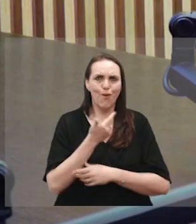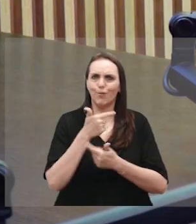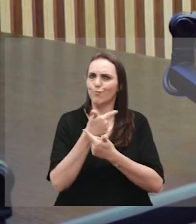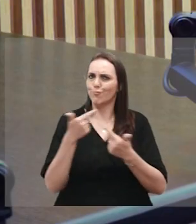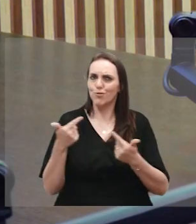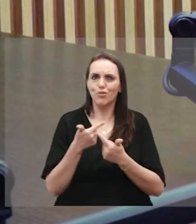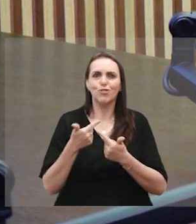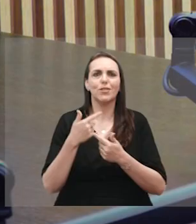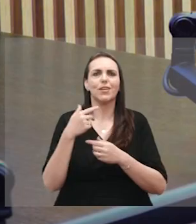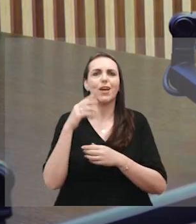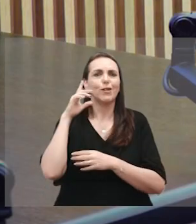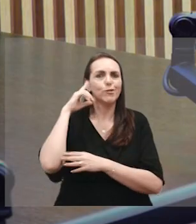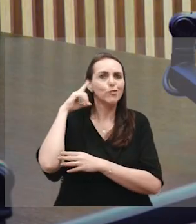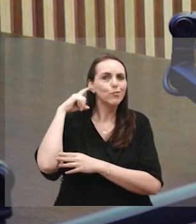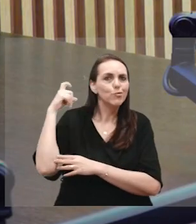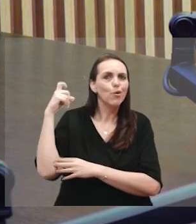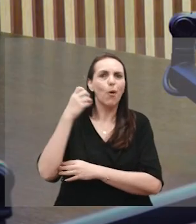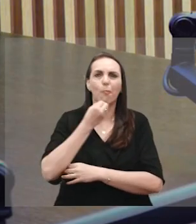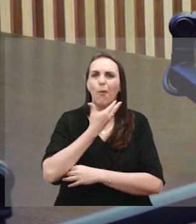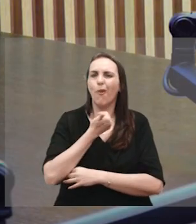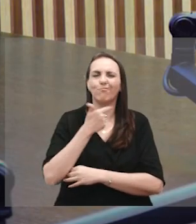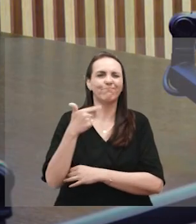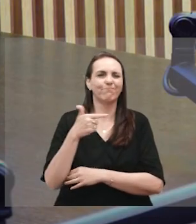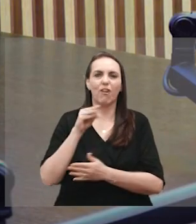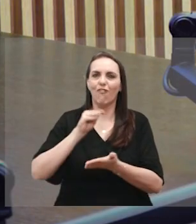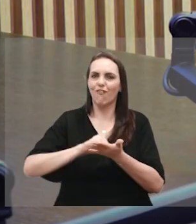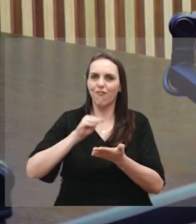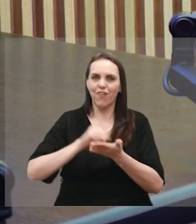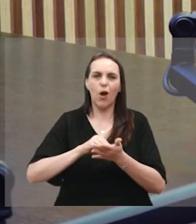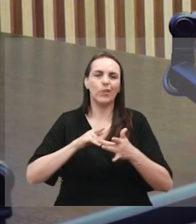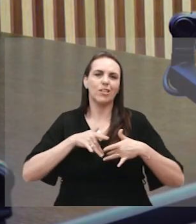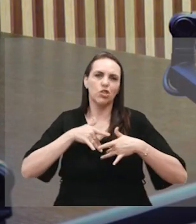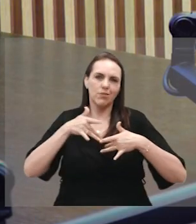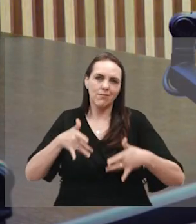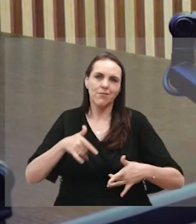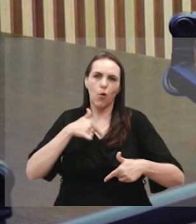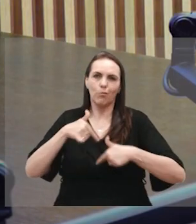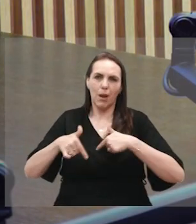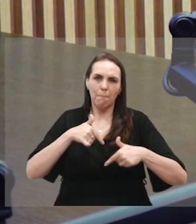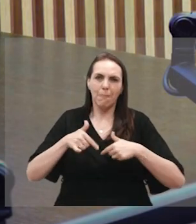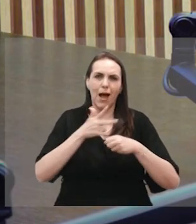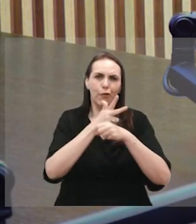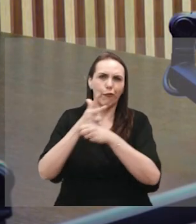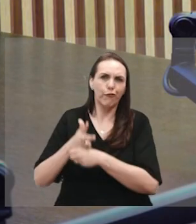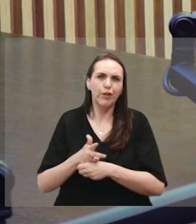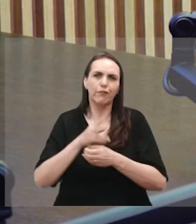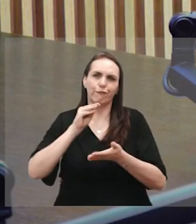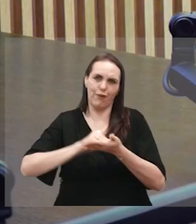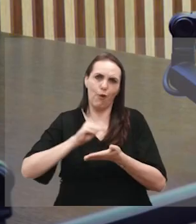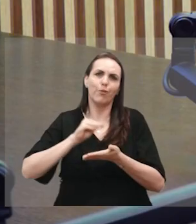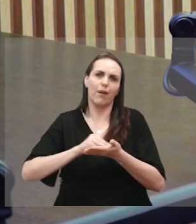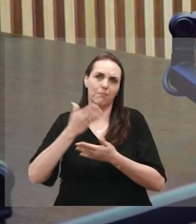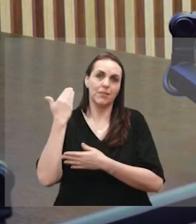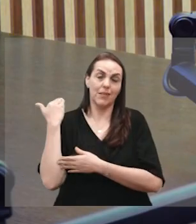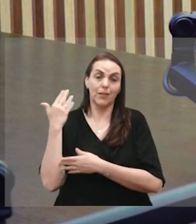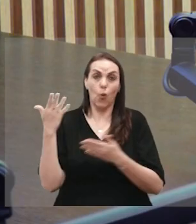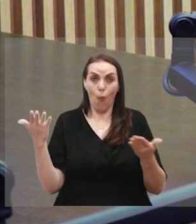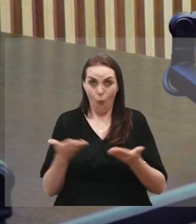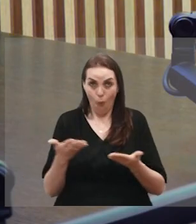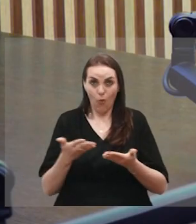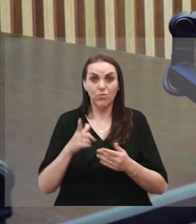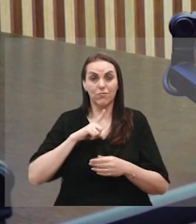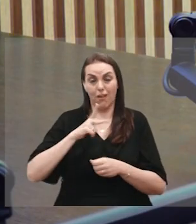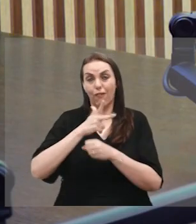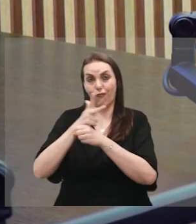bom, e também faltava mais empenho, mais trabalho, mais dedicação, mais vídeos, né? Hoje a gente tem alguns vídeos, eu tenho um vídeo com 1,5